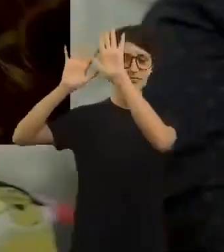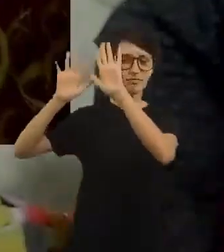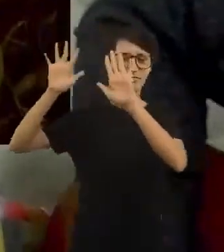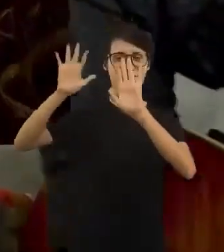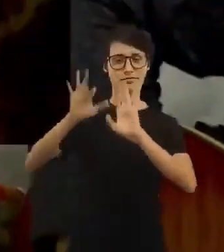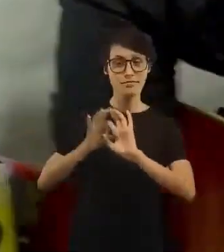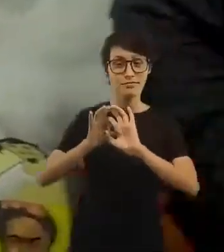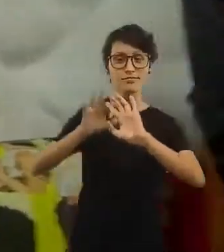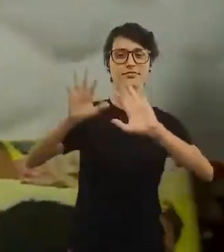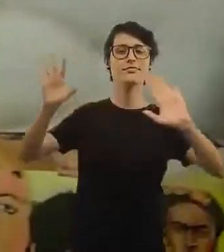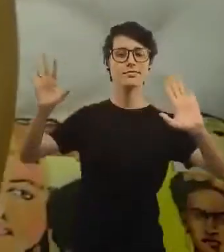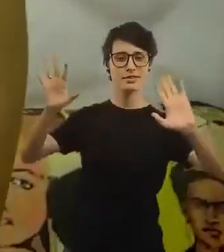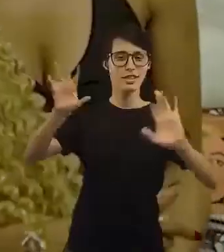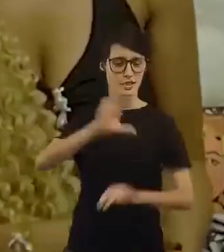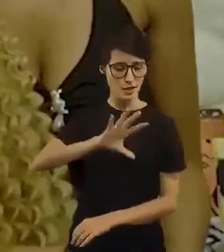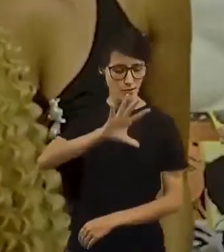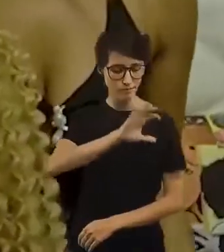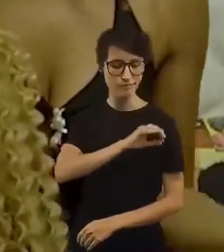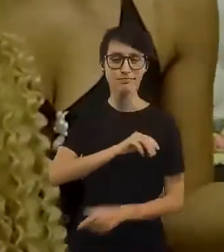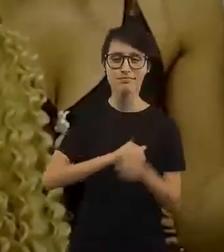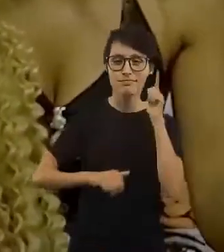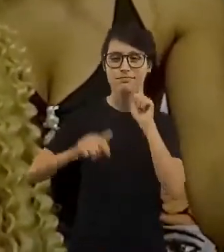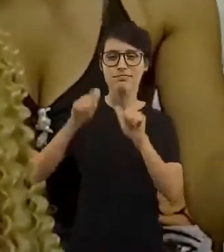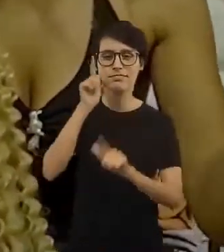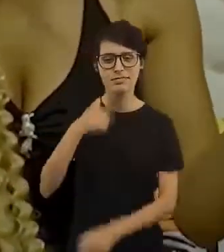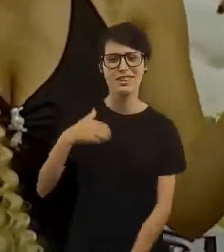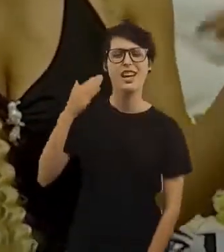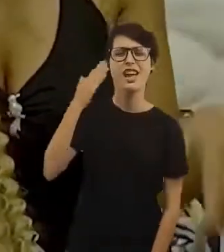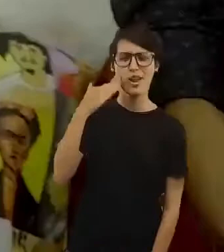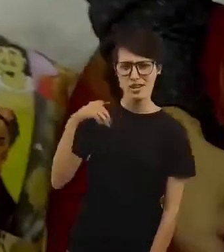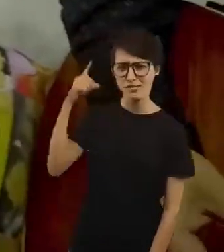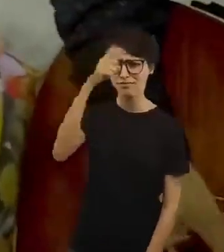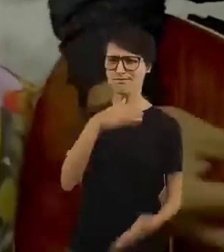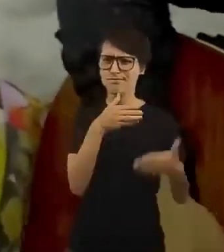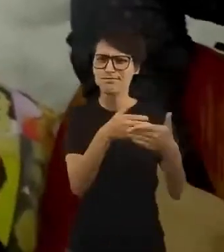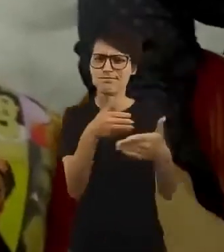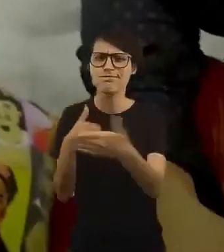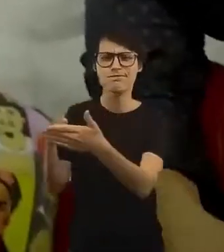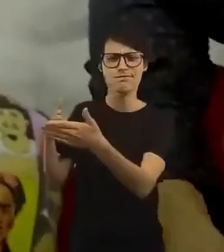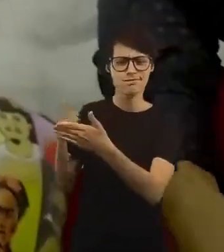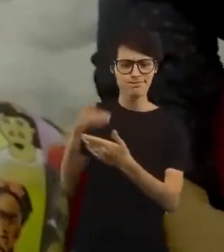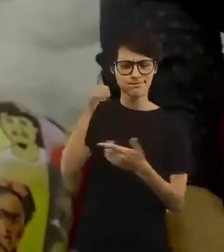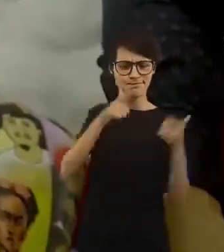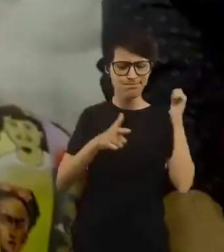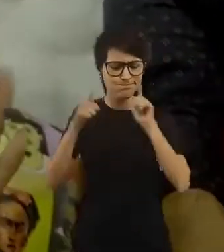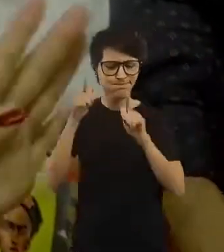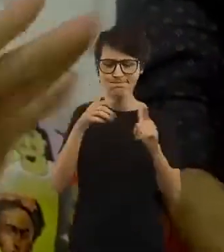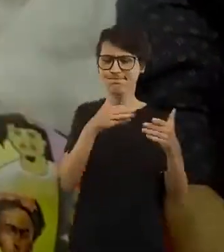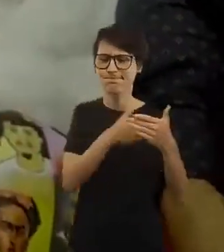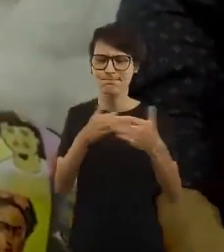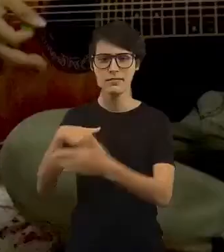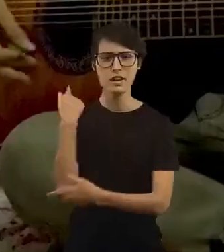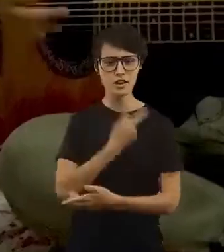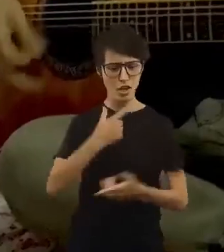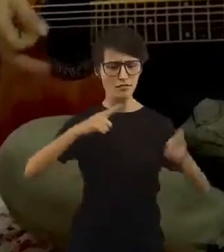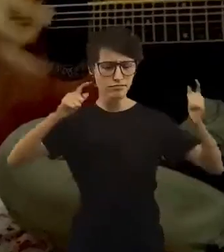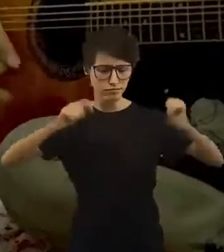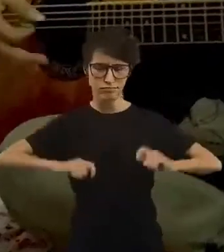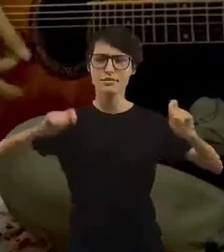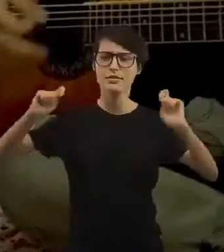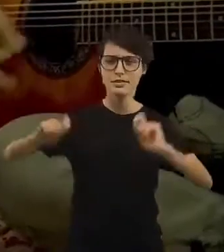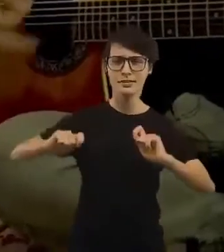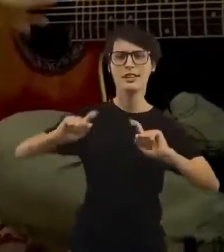amor vencer. É, eu sei o quanto foi difícil chegar aqui. Eu sei o que a mente é capaz de produzir mais. Por onde